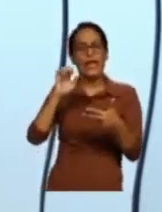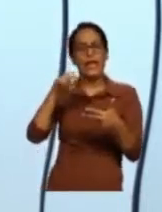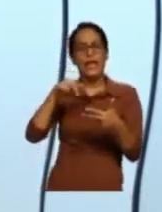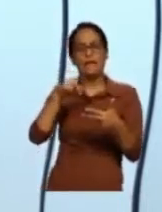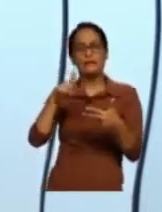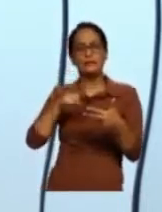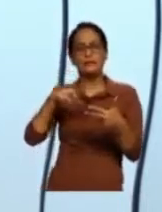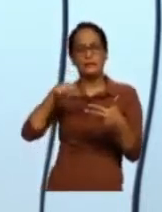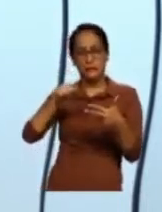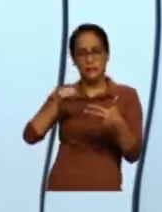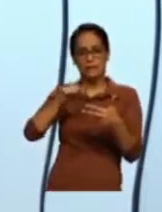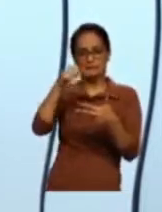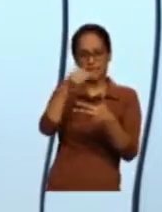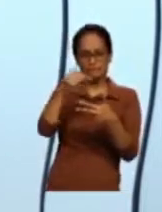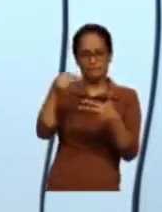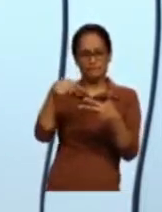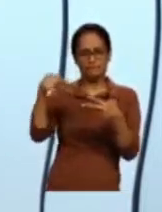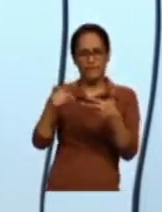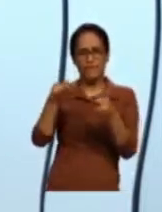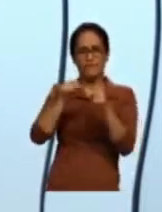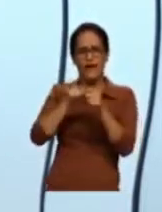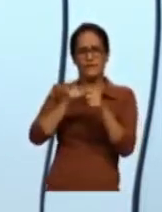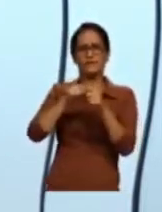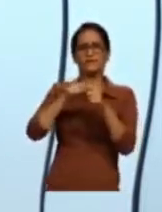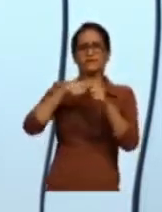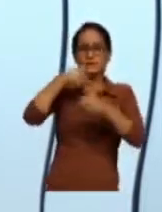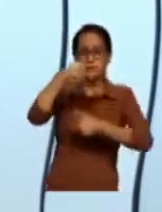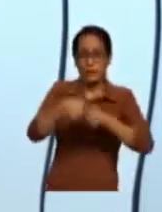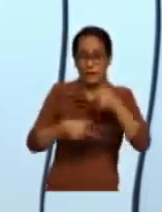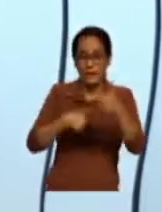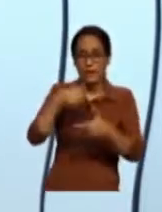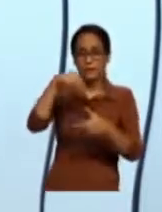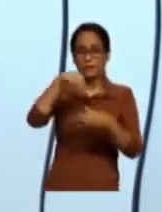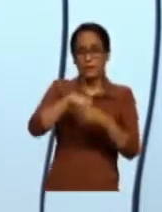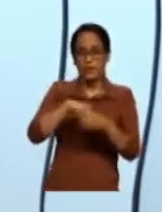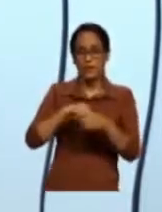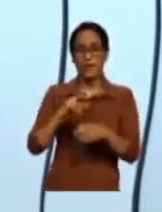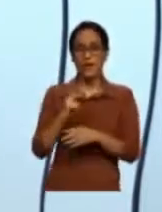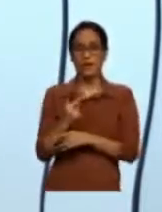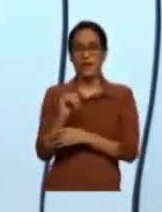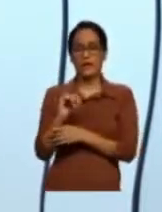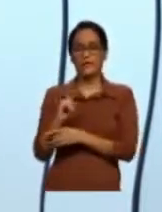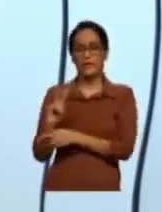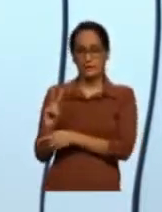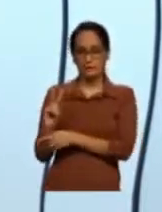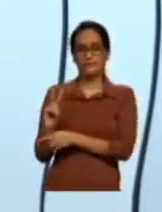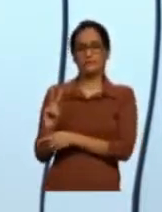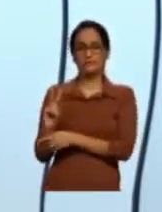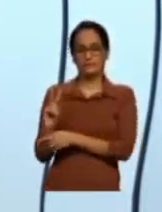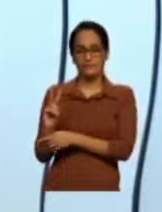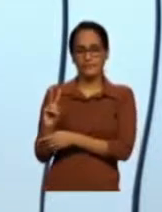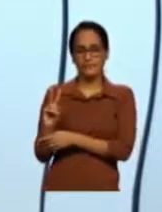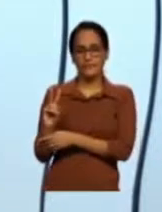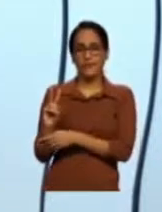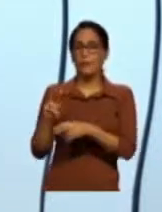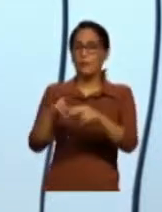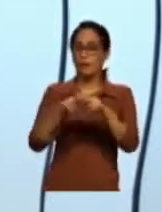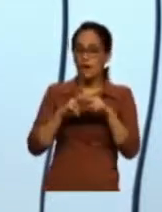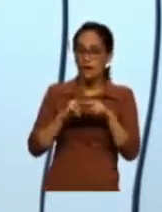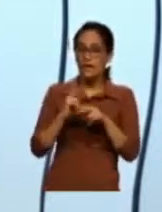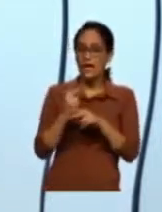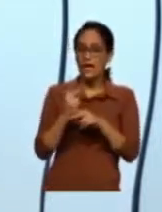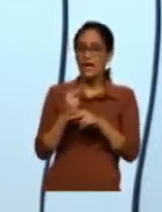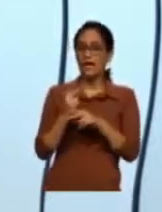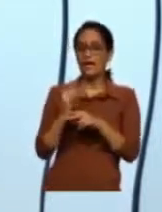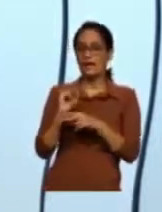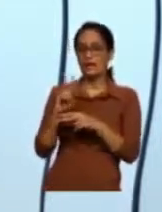todo o trabalho. O vírus do HIV, gente, ele vai primeiro, além dele carregar o RNA dele, ele carrega